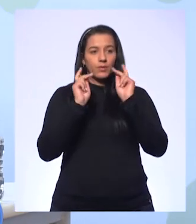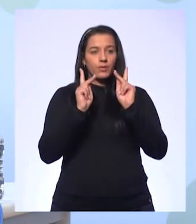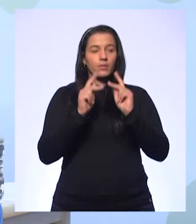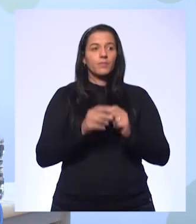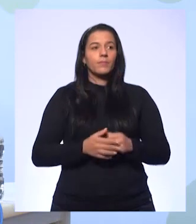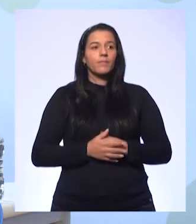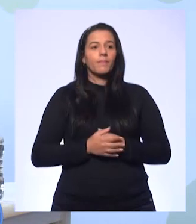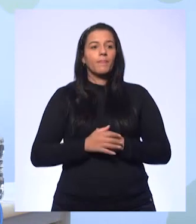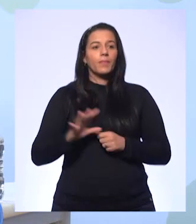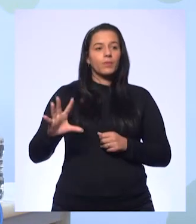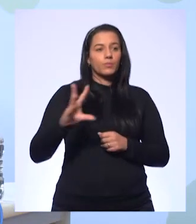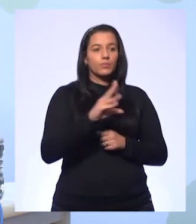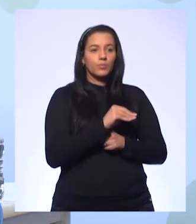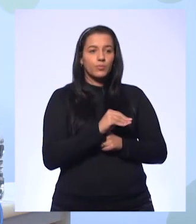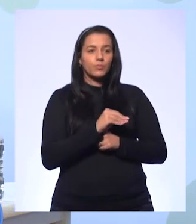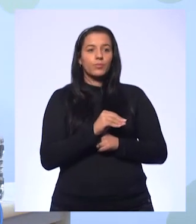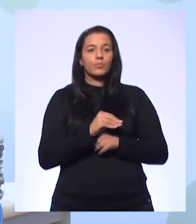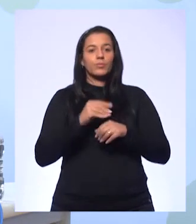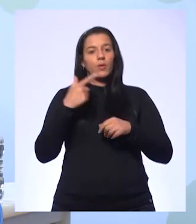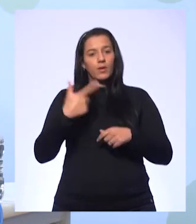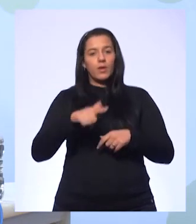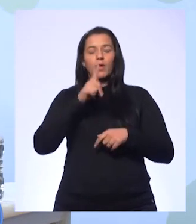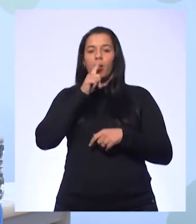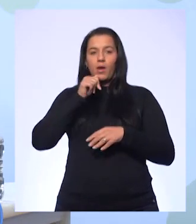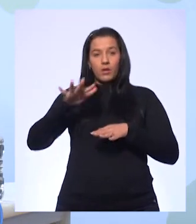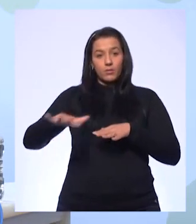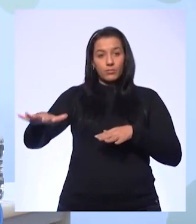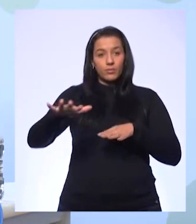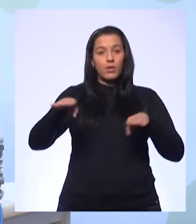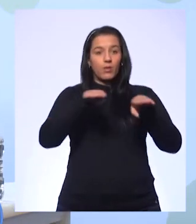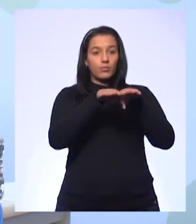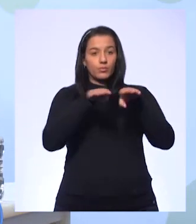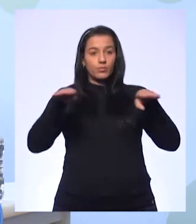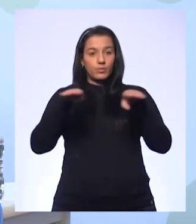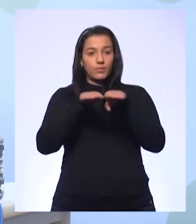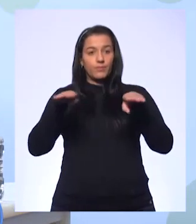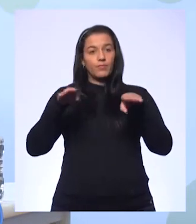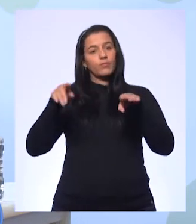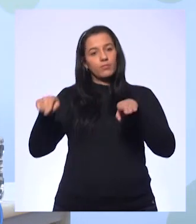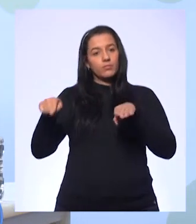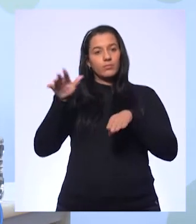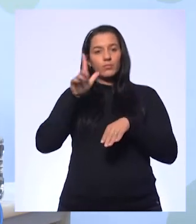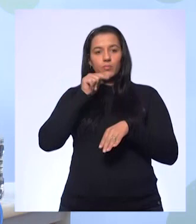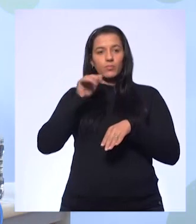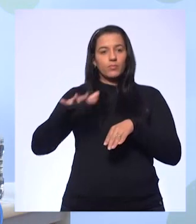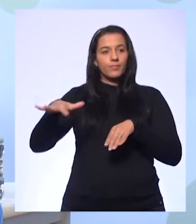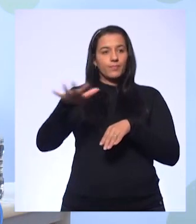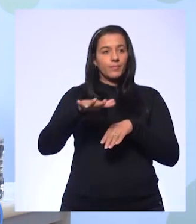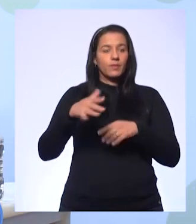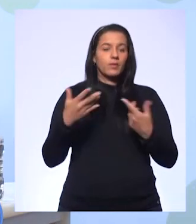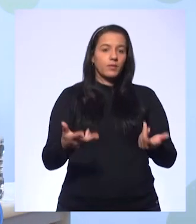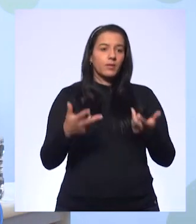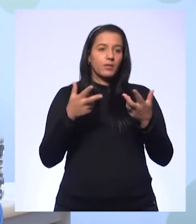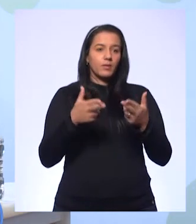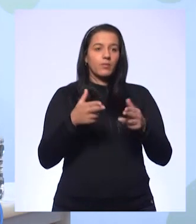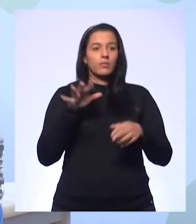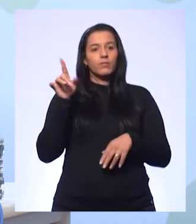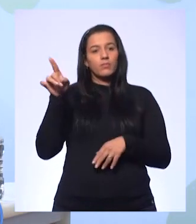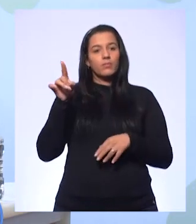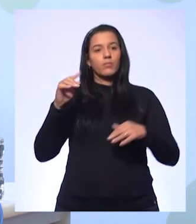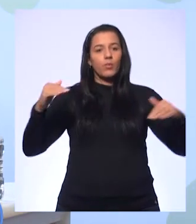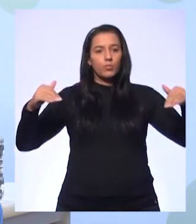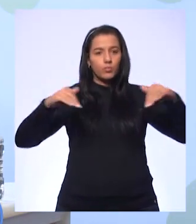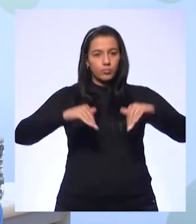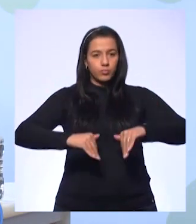o trajeto aí é em relação ao nível do mar. Tá? Ele é diferente, por exemplo, do canal do Panamá e do rio Tietê, que tem as eclusas aí de